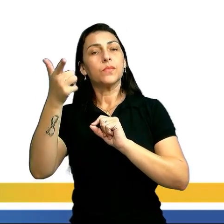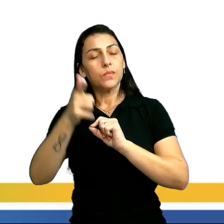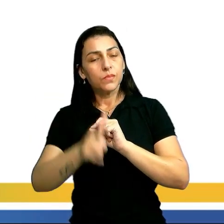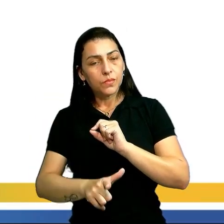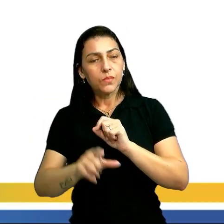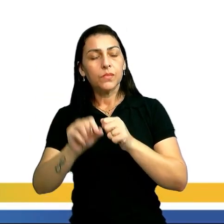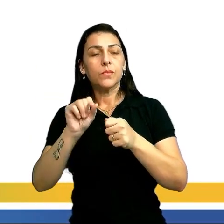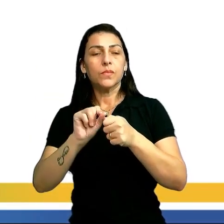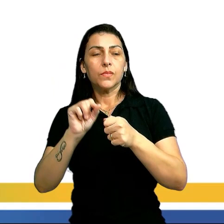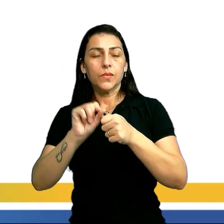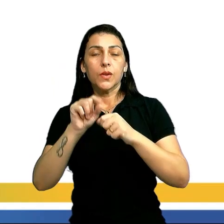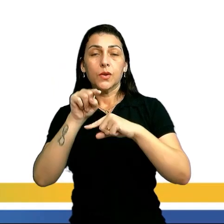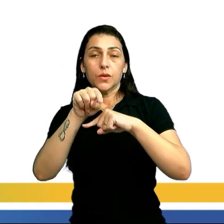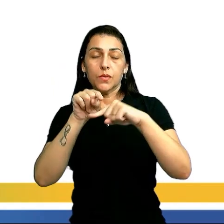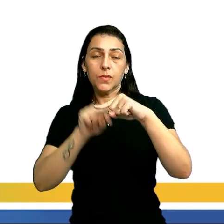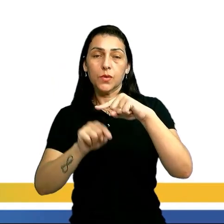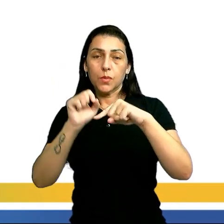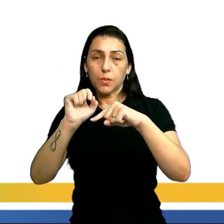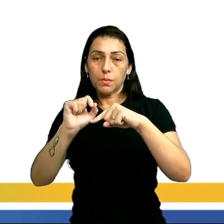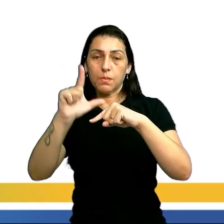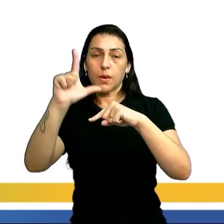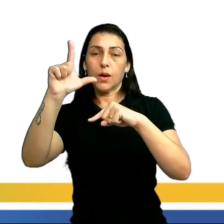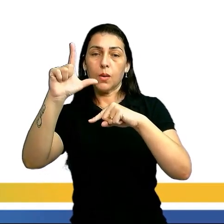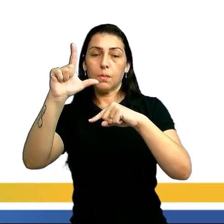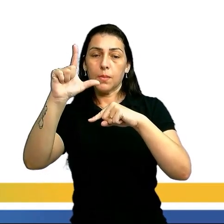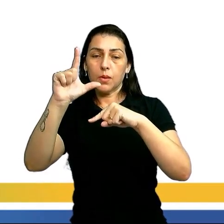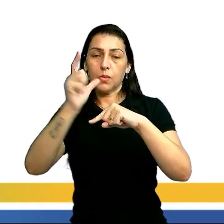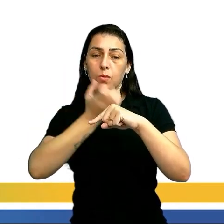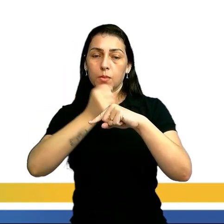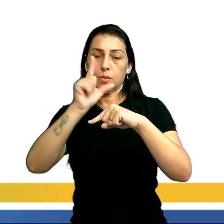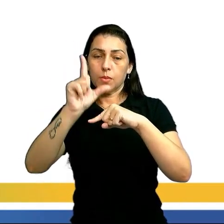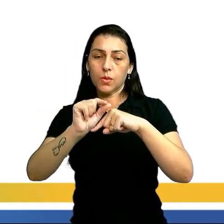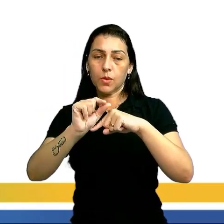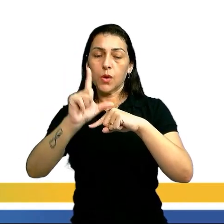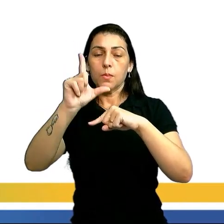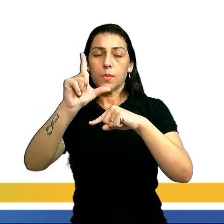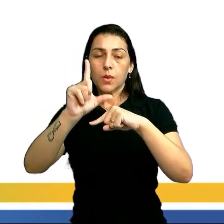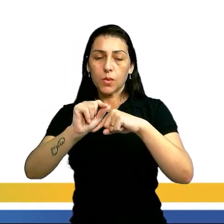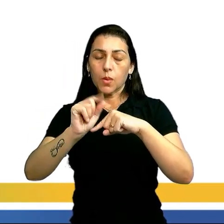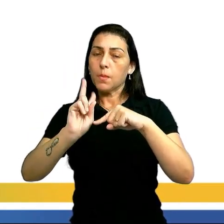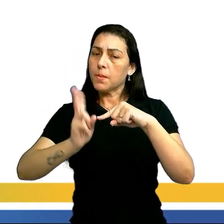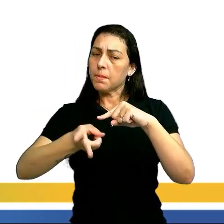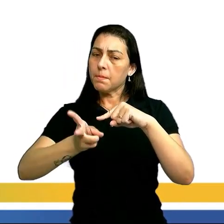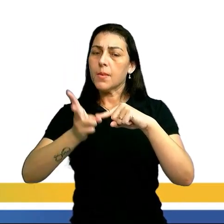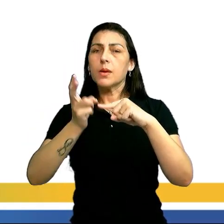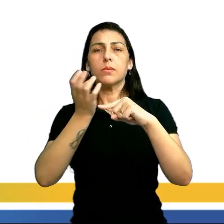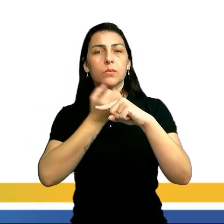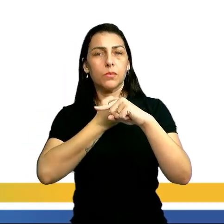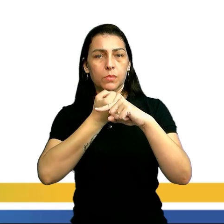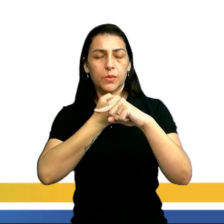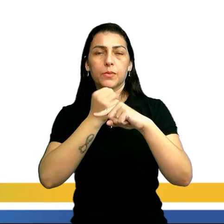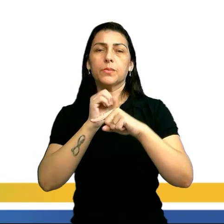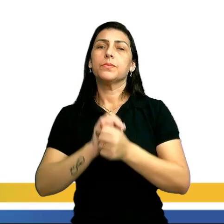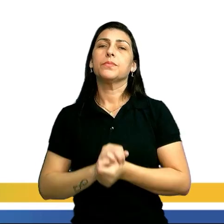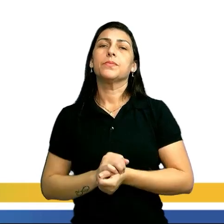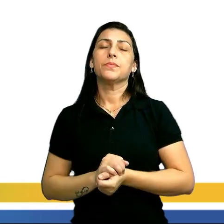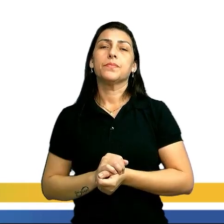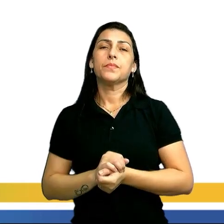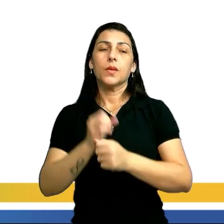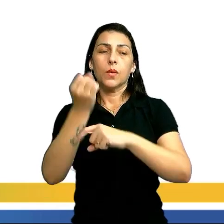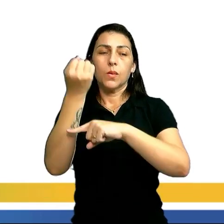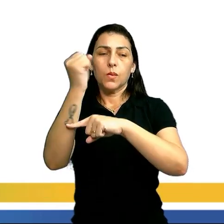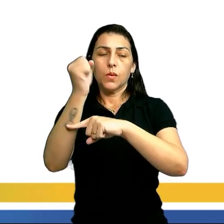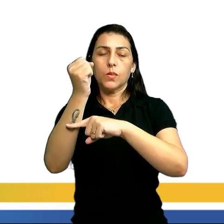novo. Divide o maior pelo menor e o menor por ele mesmo. Então vamos lá.